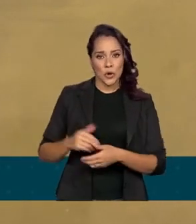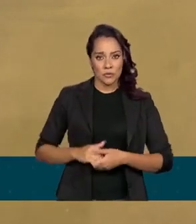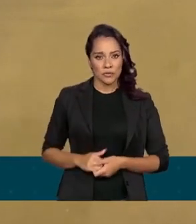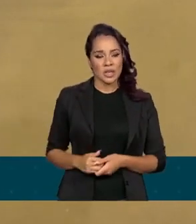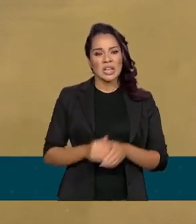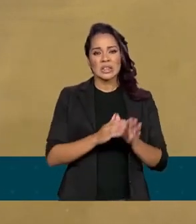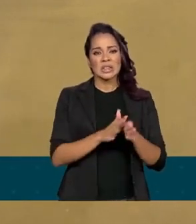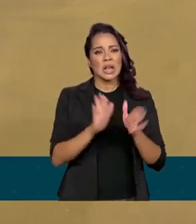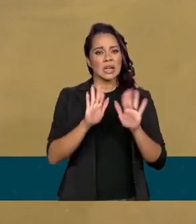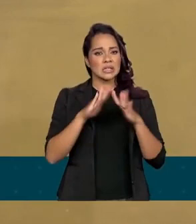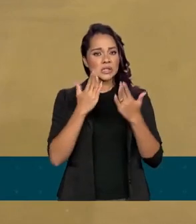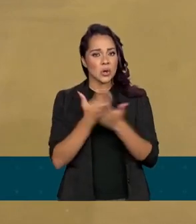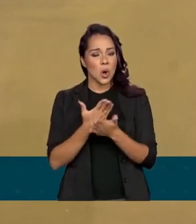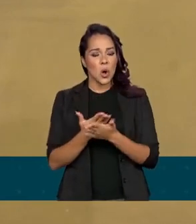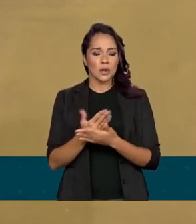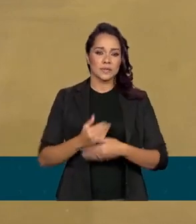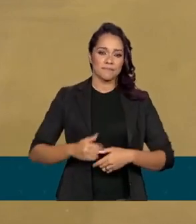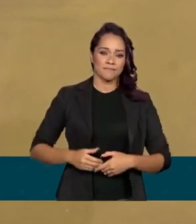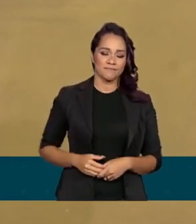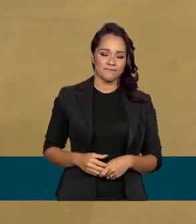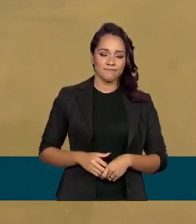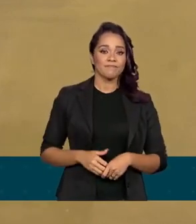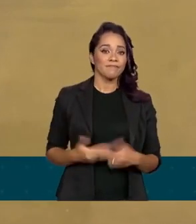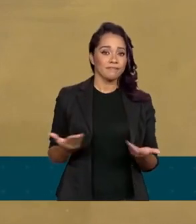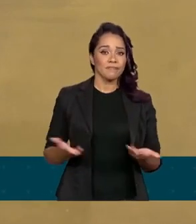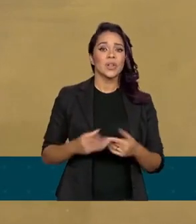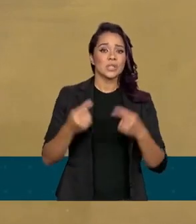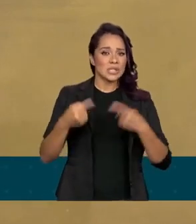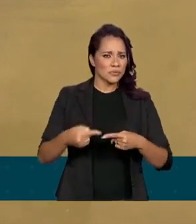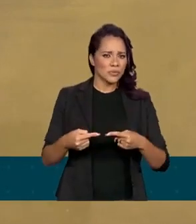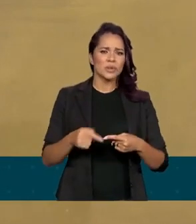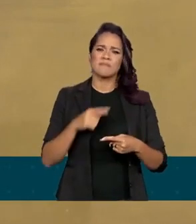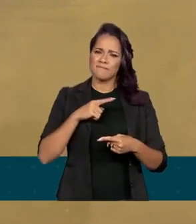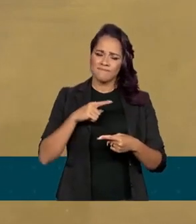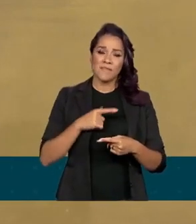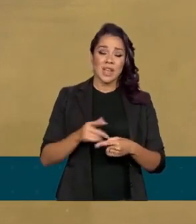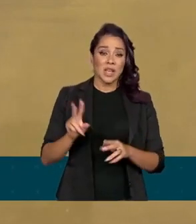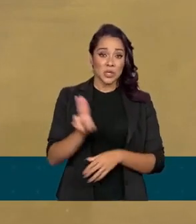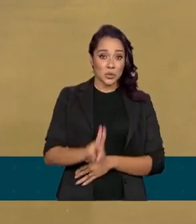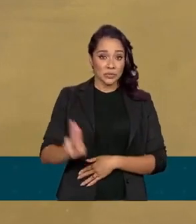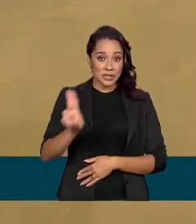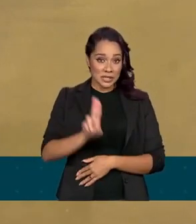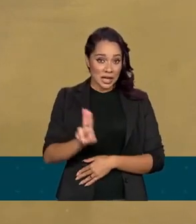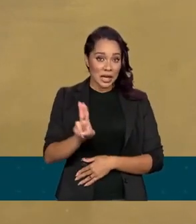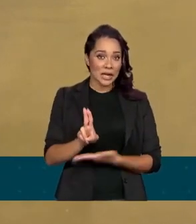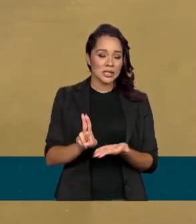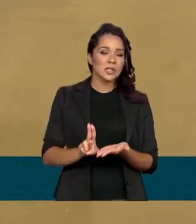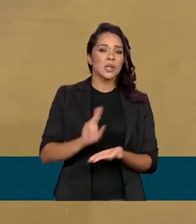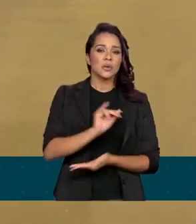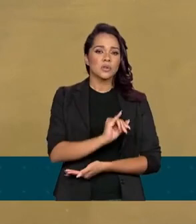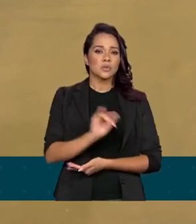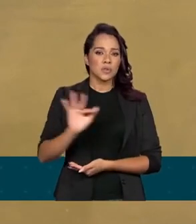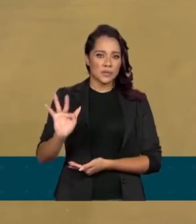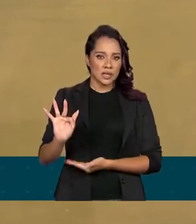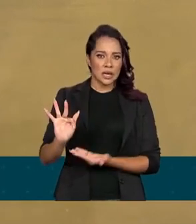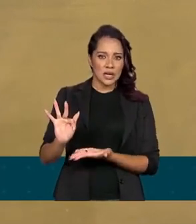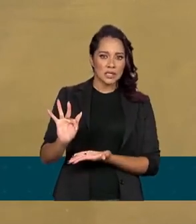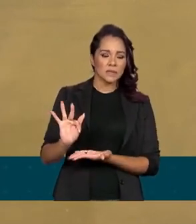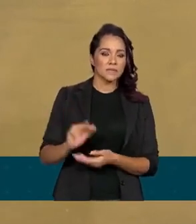na academia ou nas escolas. Portanto, é um desafio enorme. E as universidades e os institutos